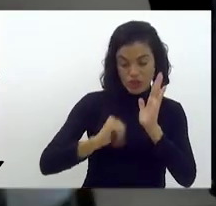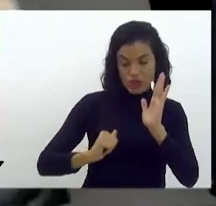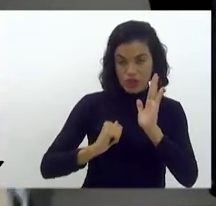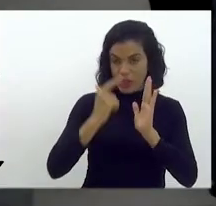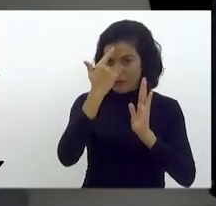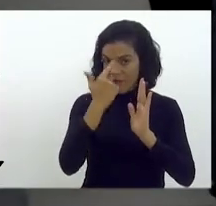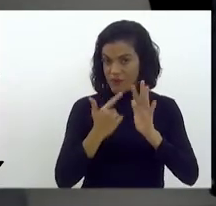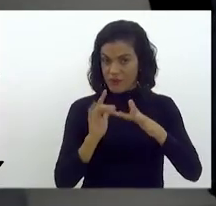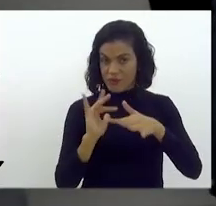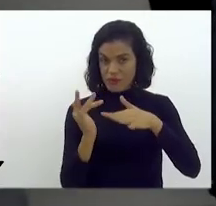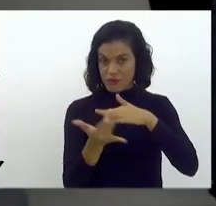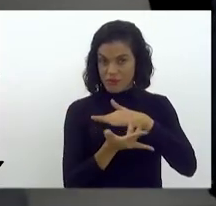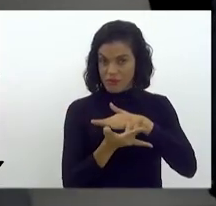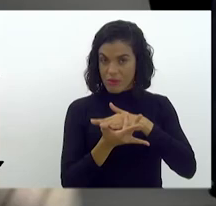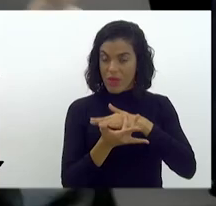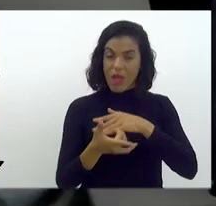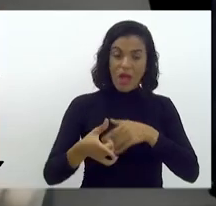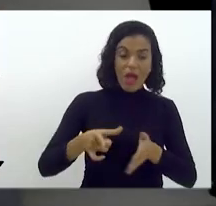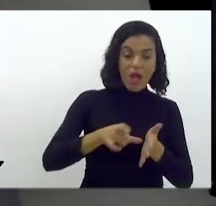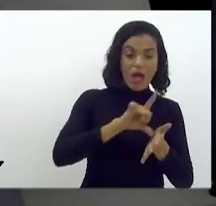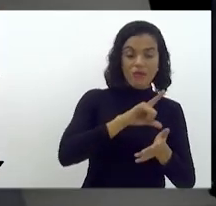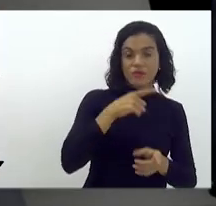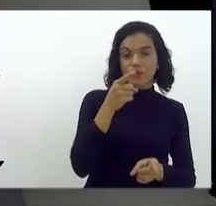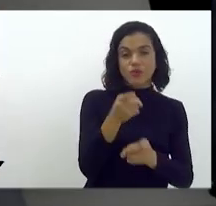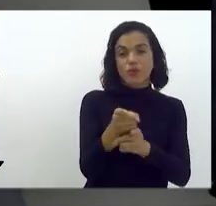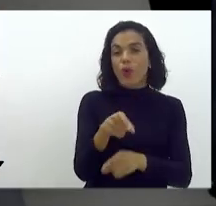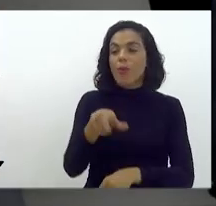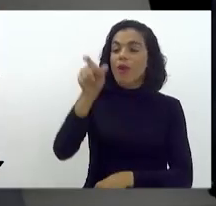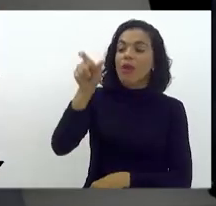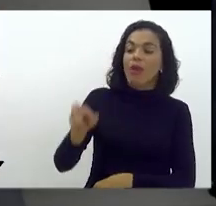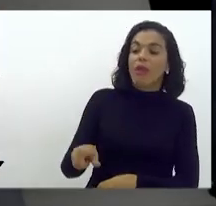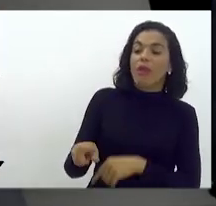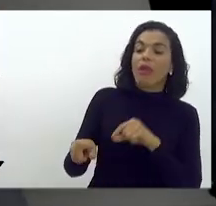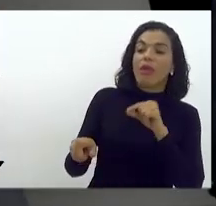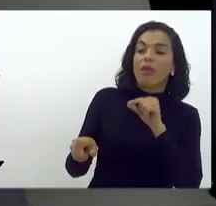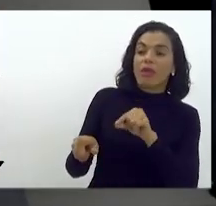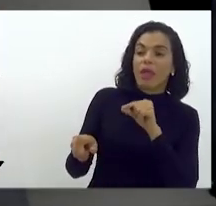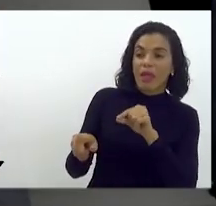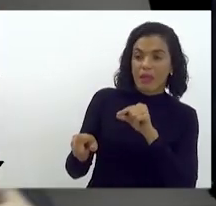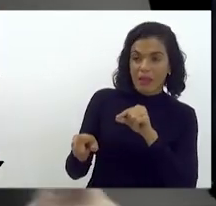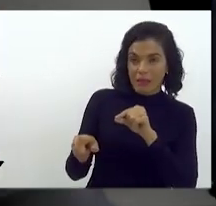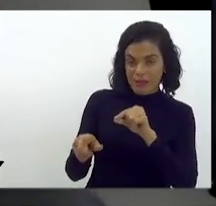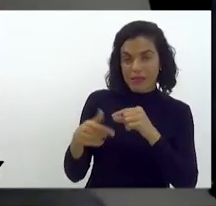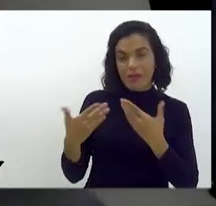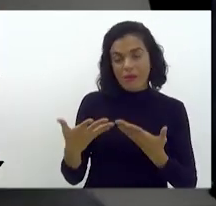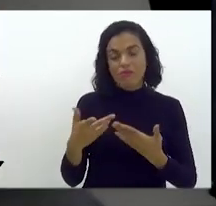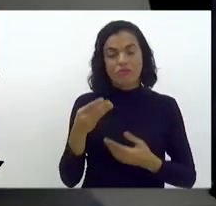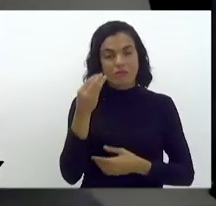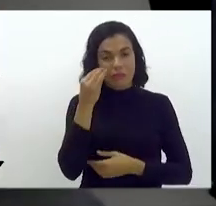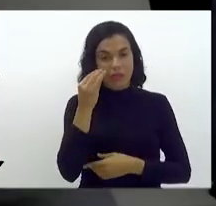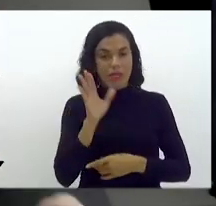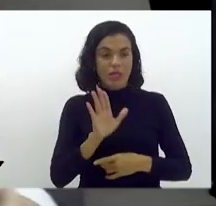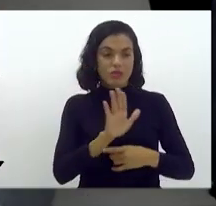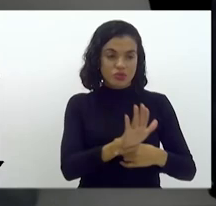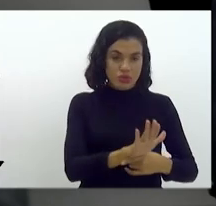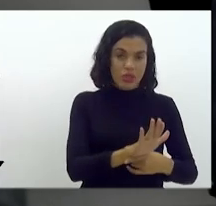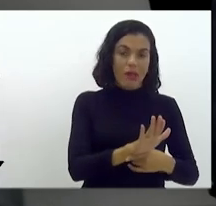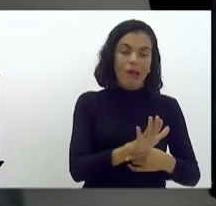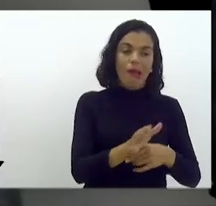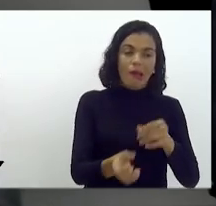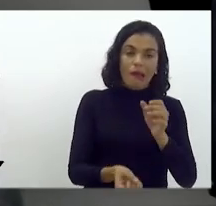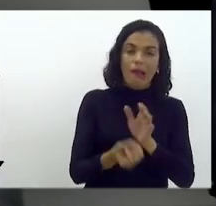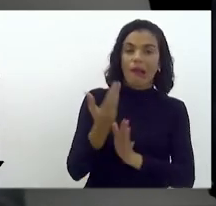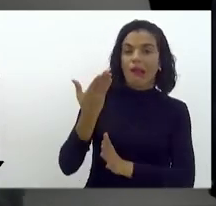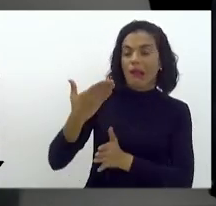ar antes de fazer a preservação você não descobre quem é o autor do perfil então a gente tentando ajudar às vezes cria